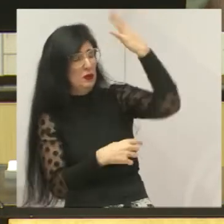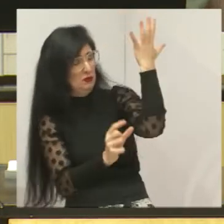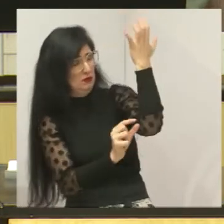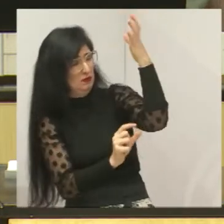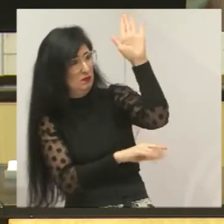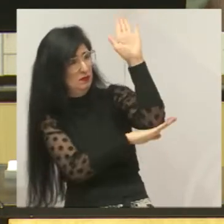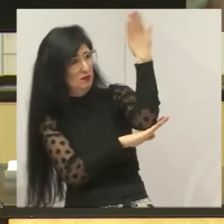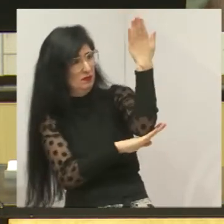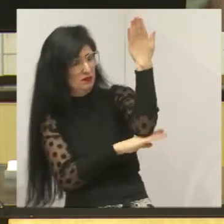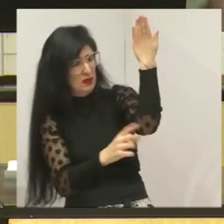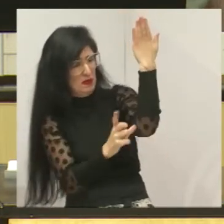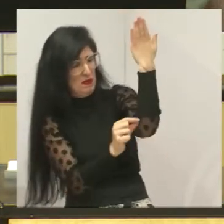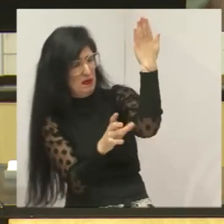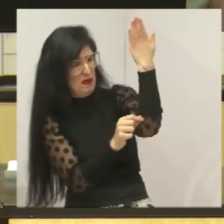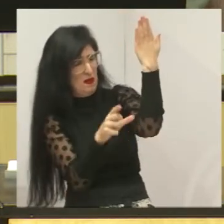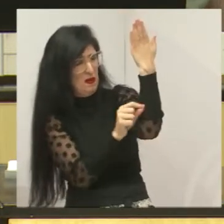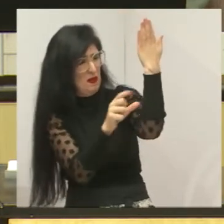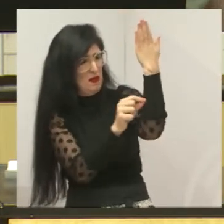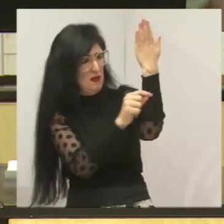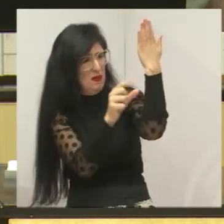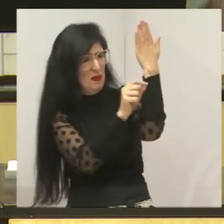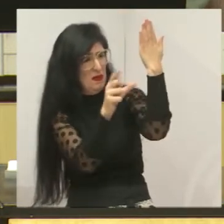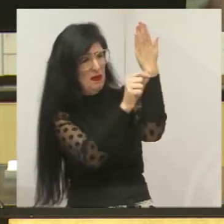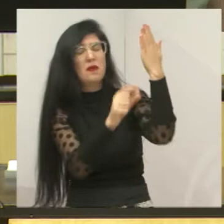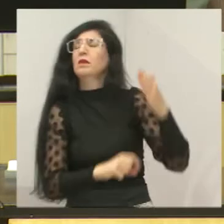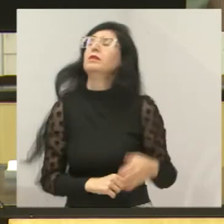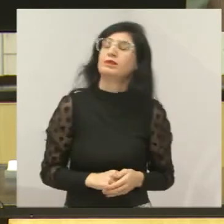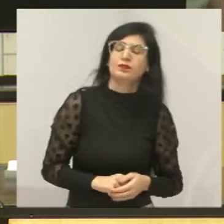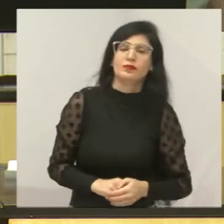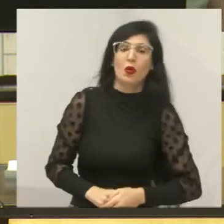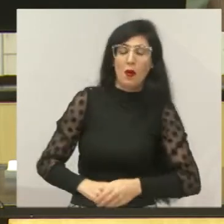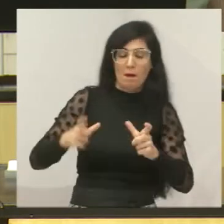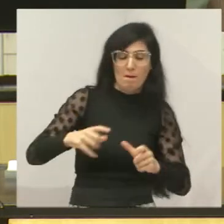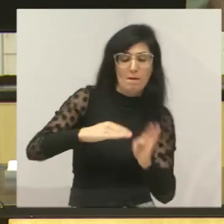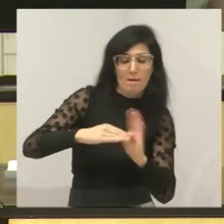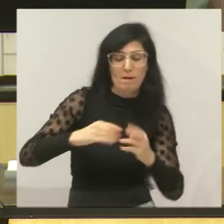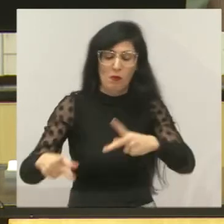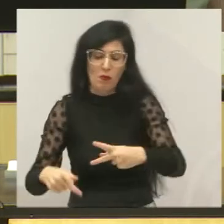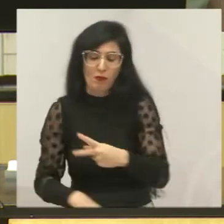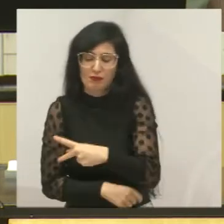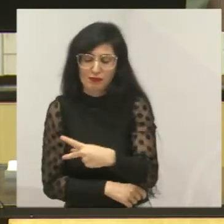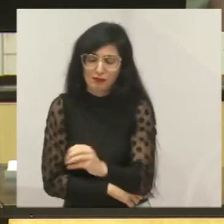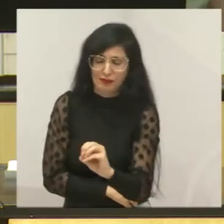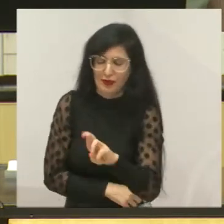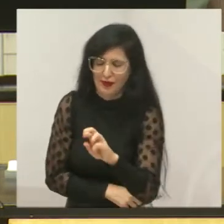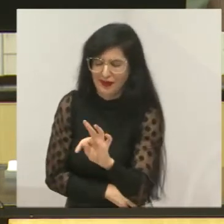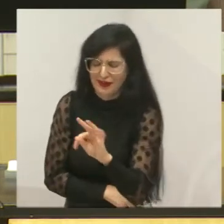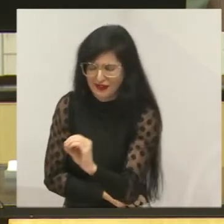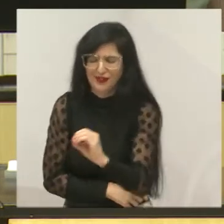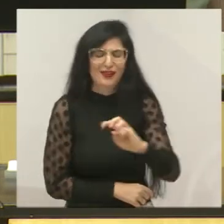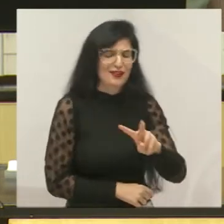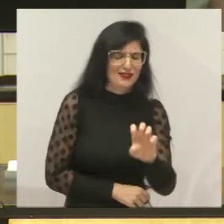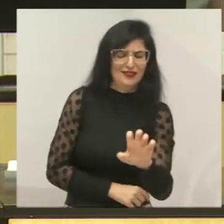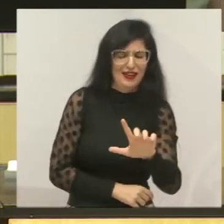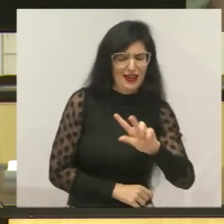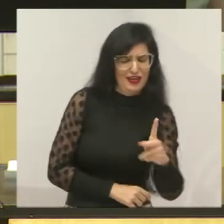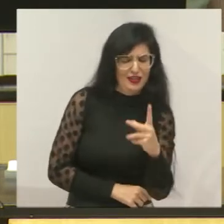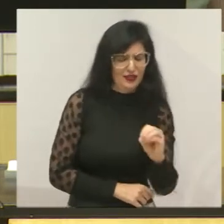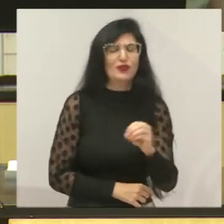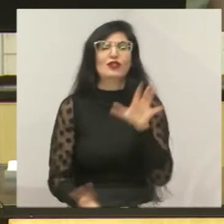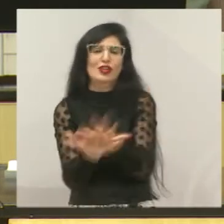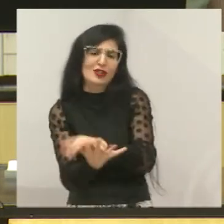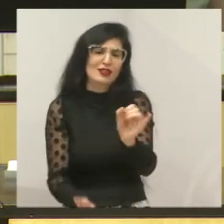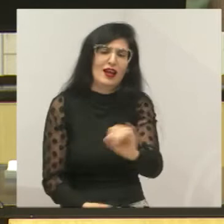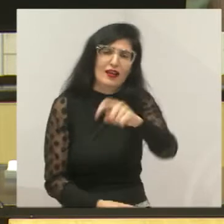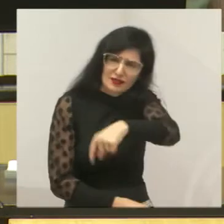Pintacilgos, em frente ao número 210, no bairro Estância Porto Velho, em Jacareí. Assim sendo, muito respeitosamente, recorremos à compreensão e aos